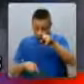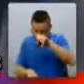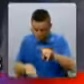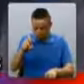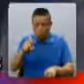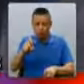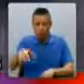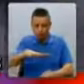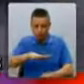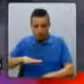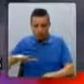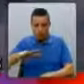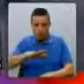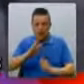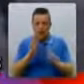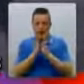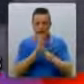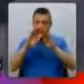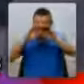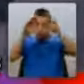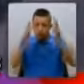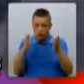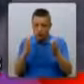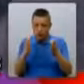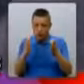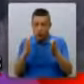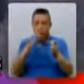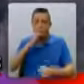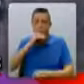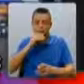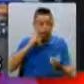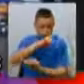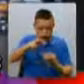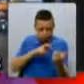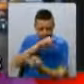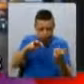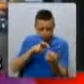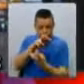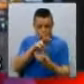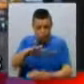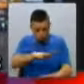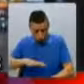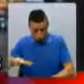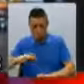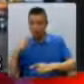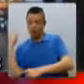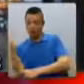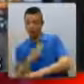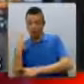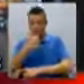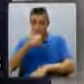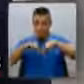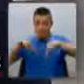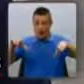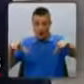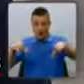fugiu para a zona da sinagoga. A polícia vasculhou todas as zonas limítrofes aqui deste bairro de